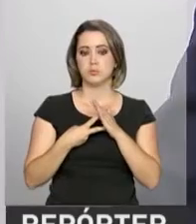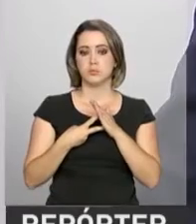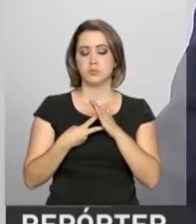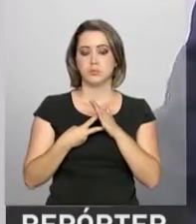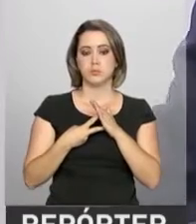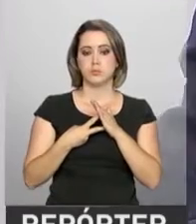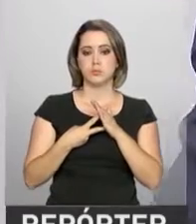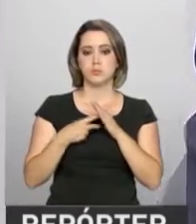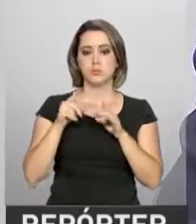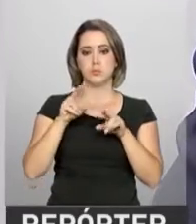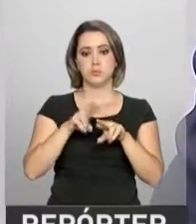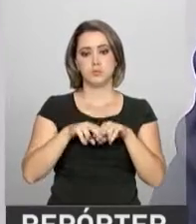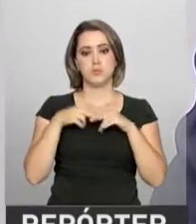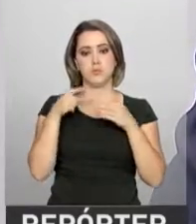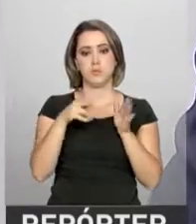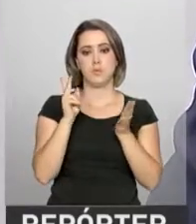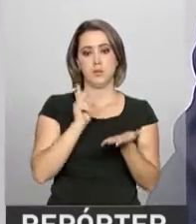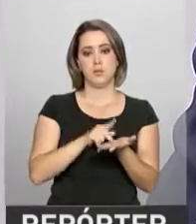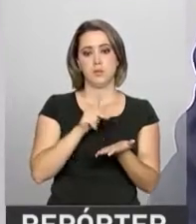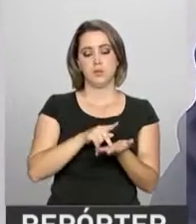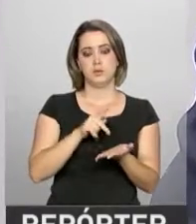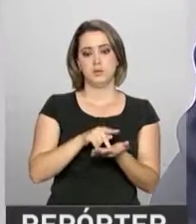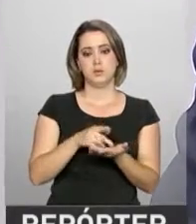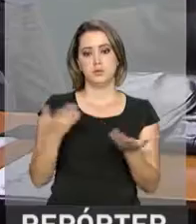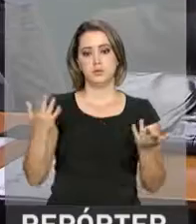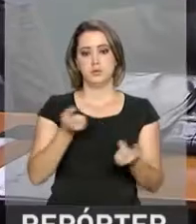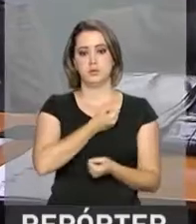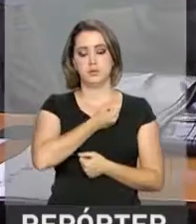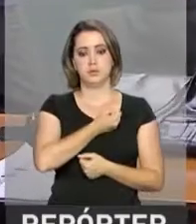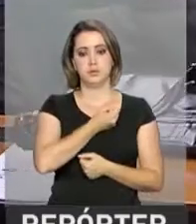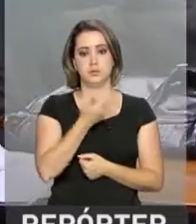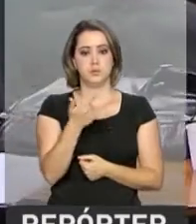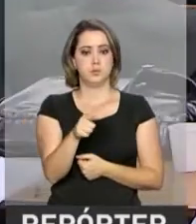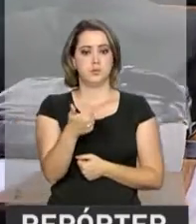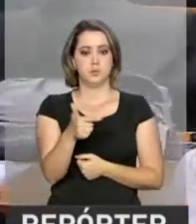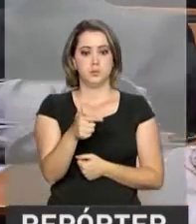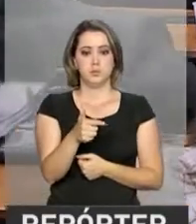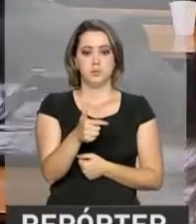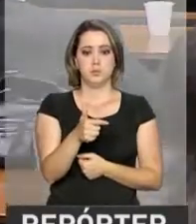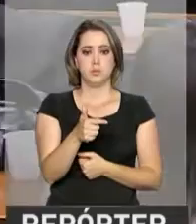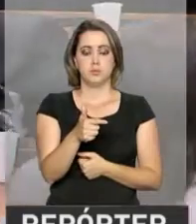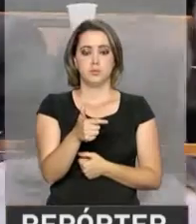esta é a realidade numérica não há